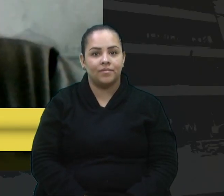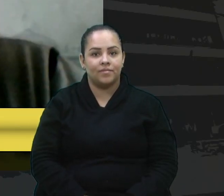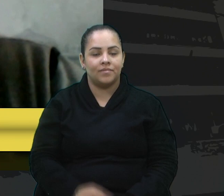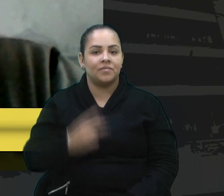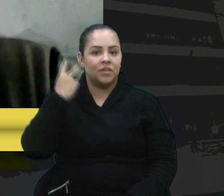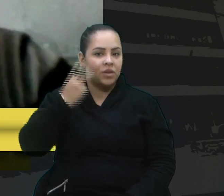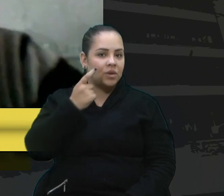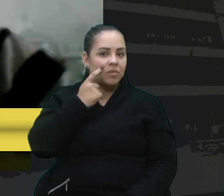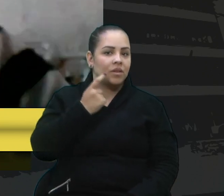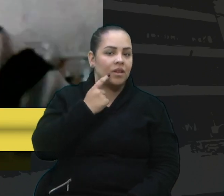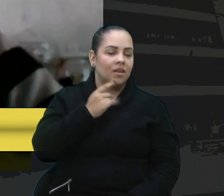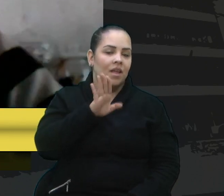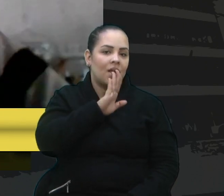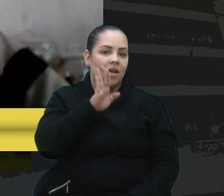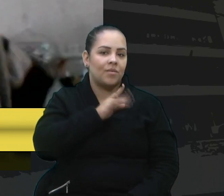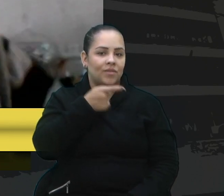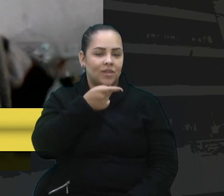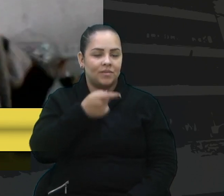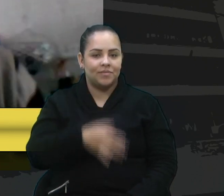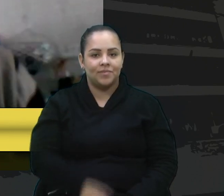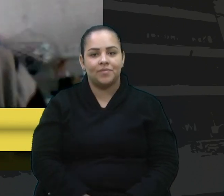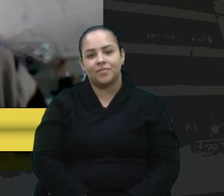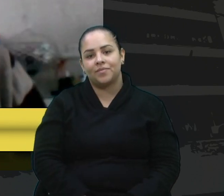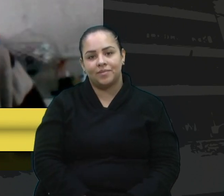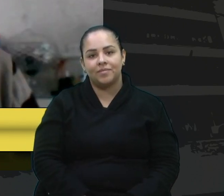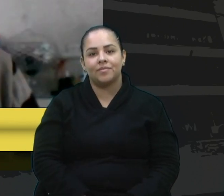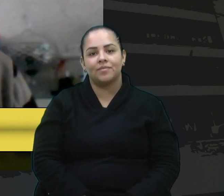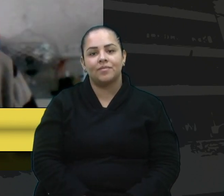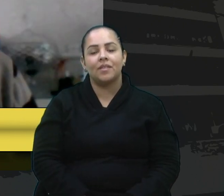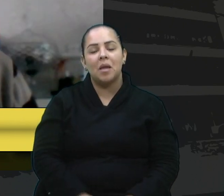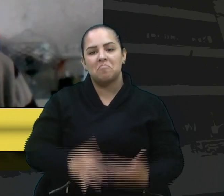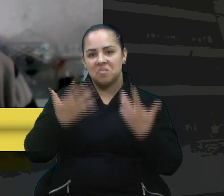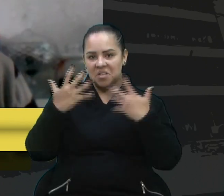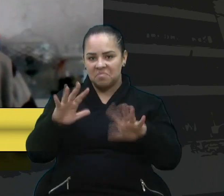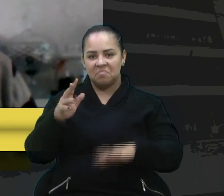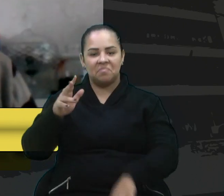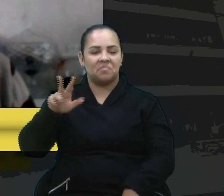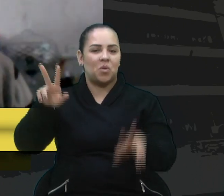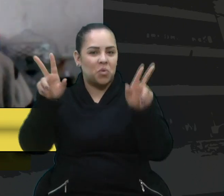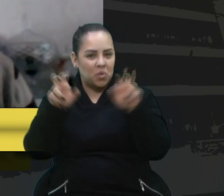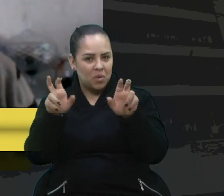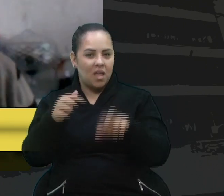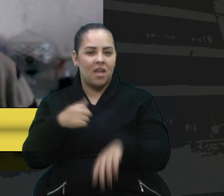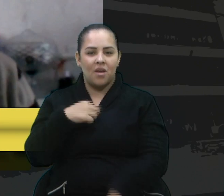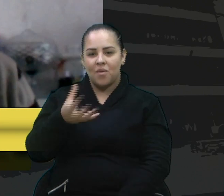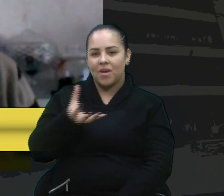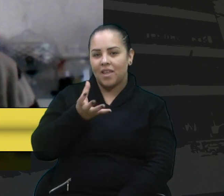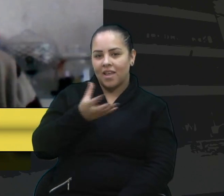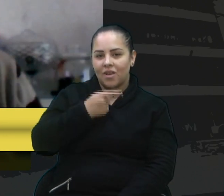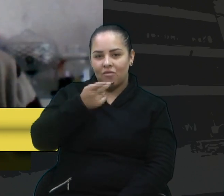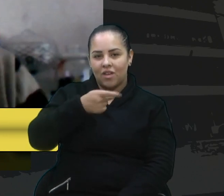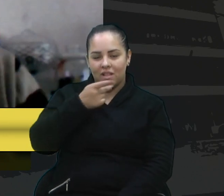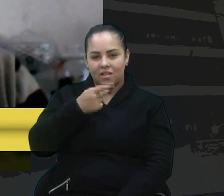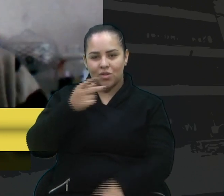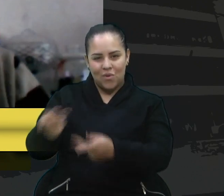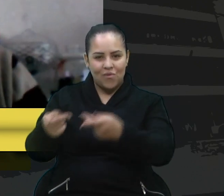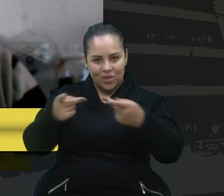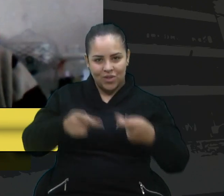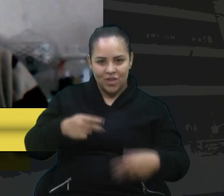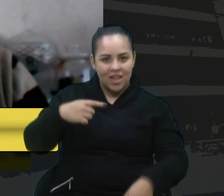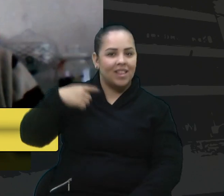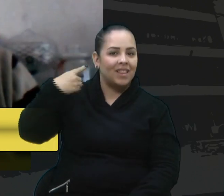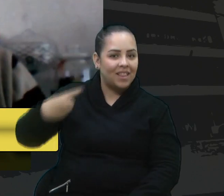Obrigado, bem breve, vereador Felipe, parabéns pelo tema. Eu só queria dar um reforço nesse convite que a vereadora Denise